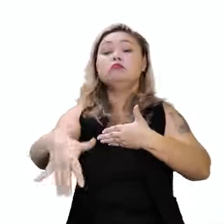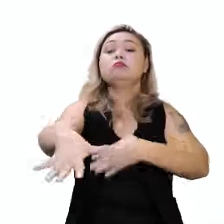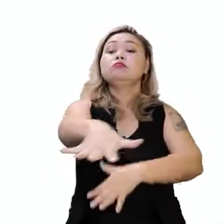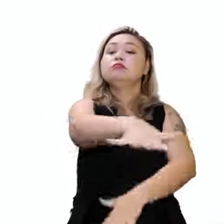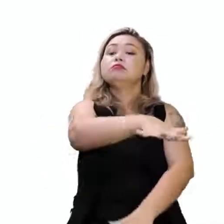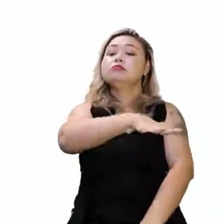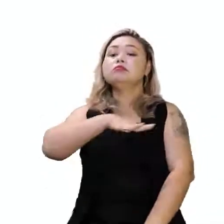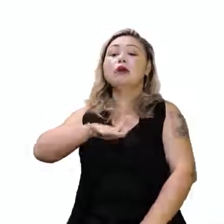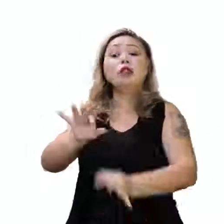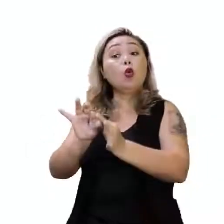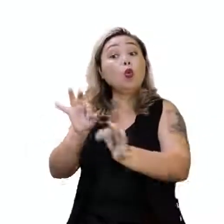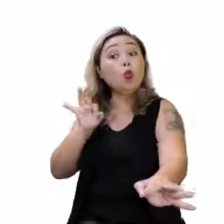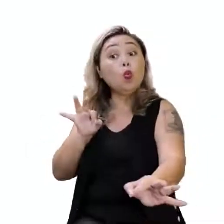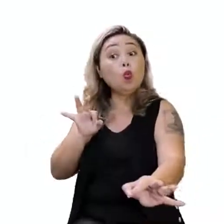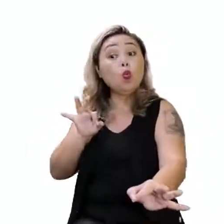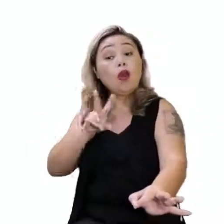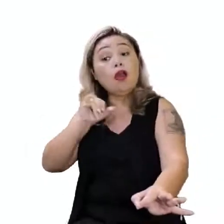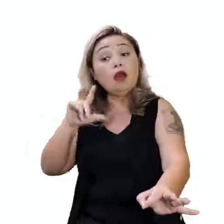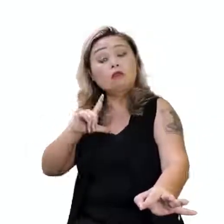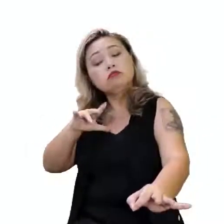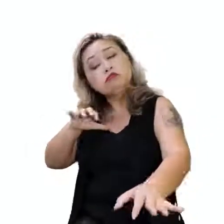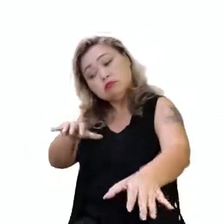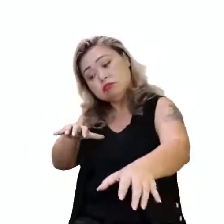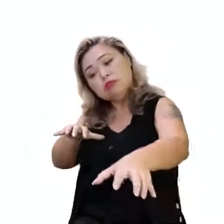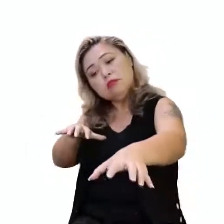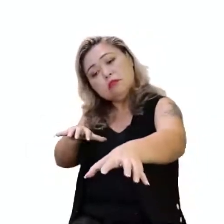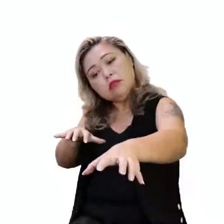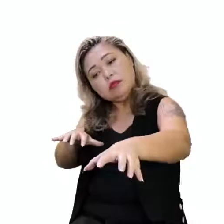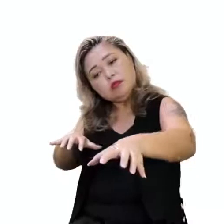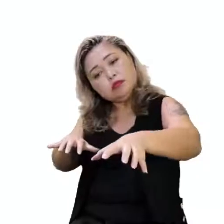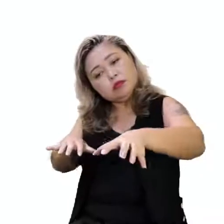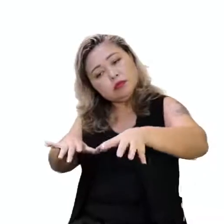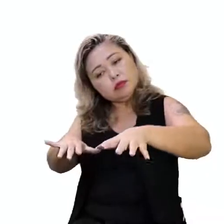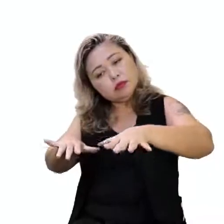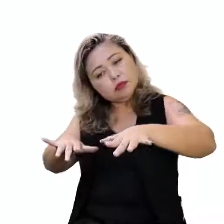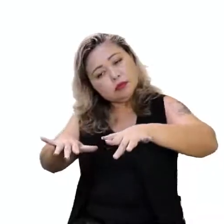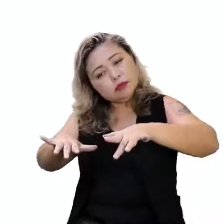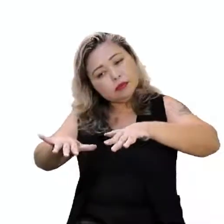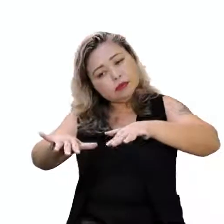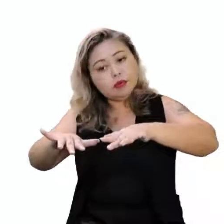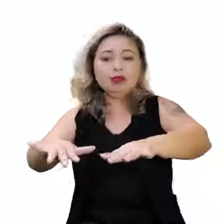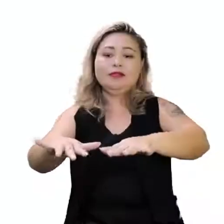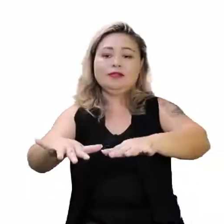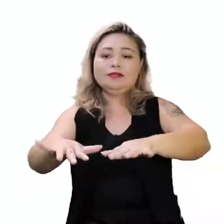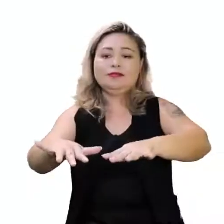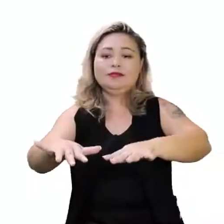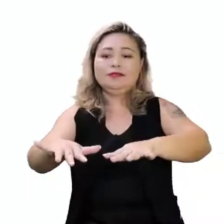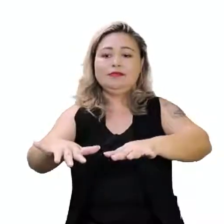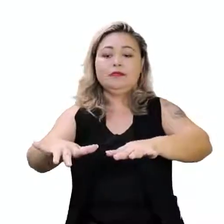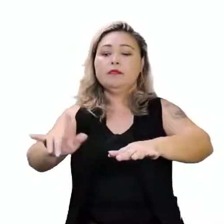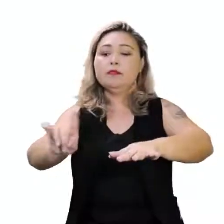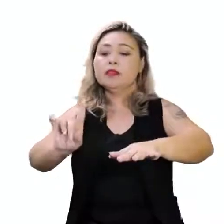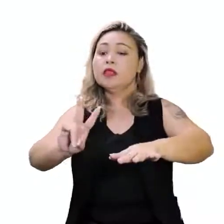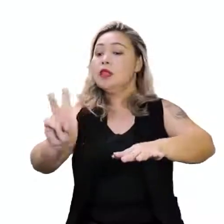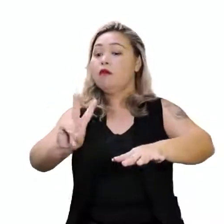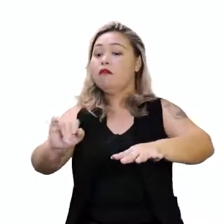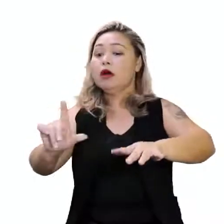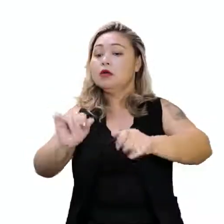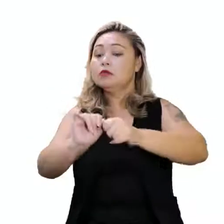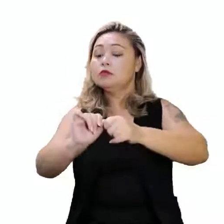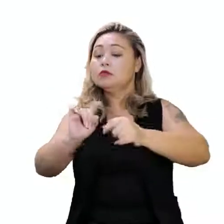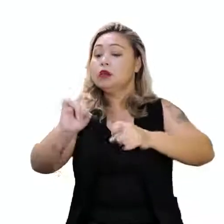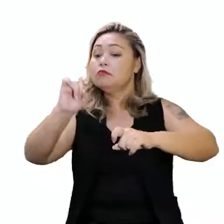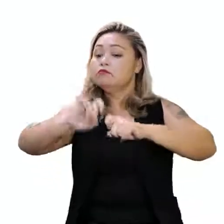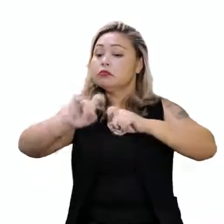ali distantes, mas vai que acontece de uma espécie sair, fazer uma peregrinação e encontrar essa outra população. Ele não vai conseguir